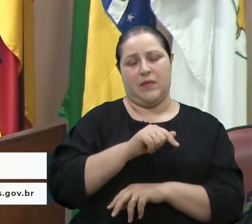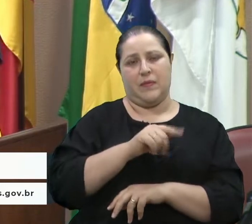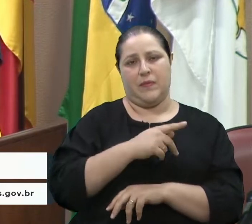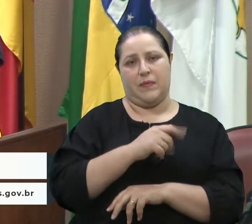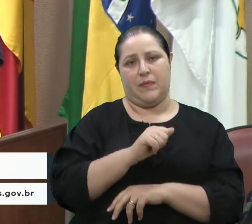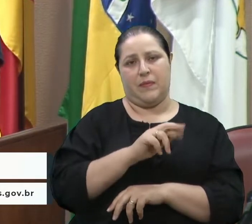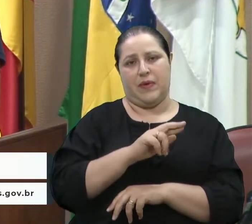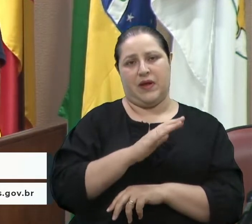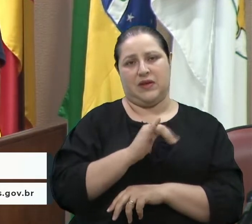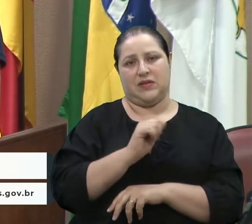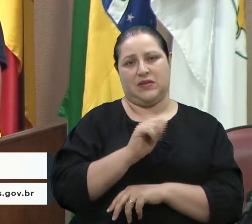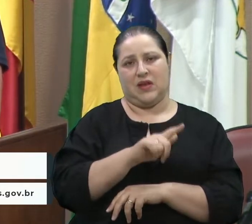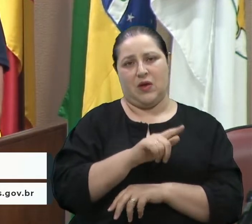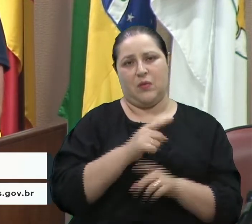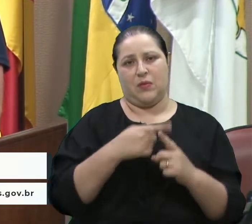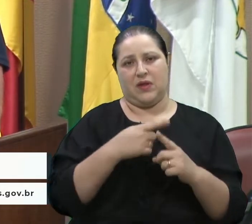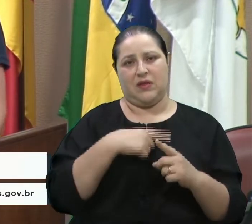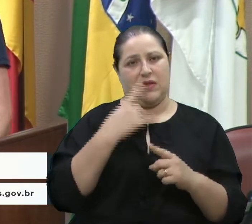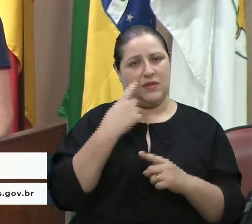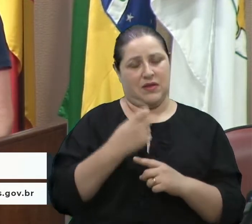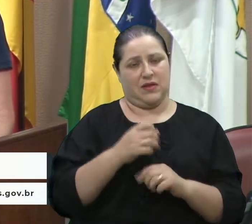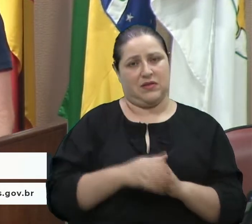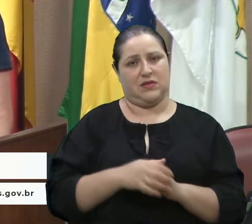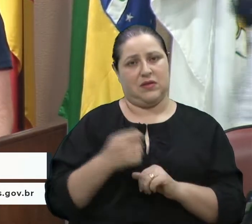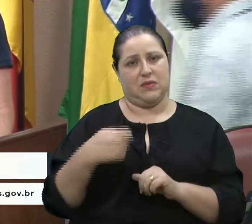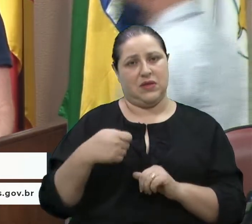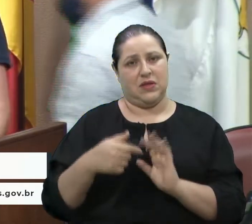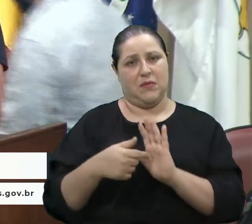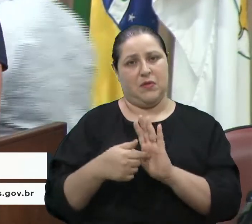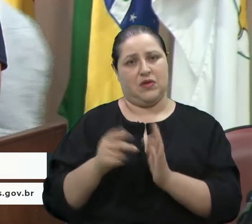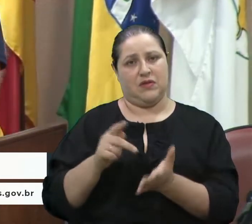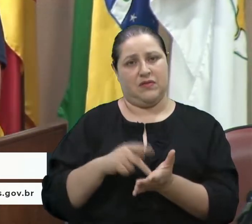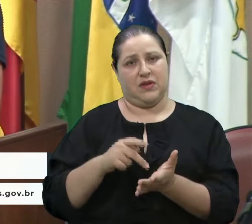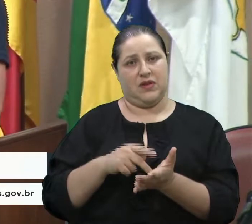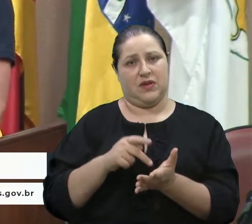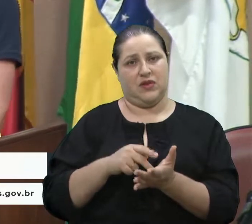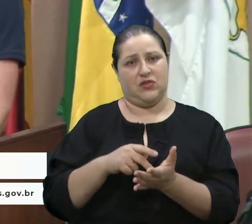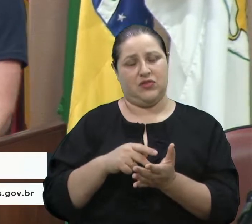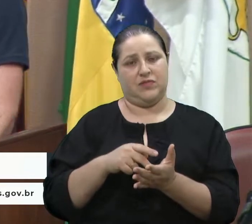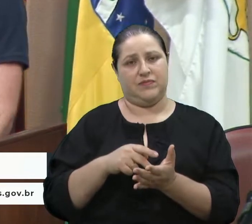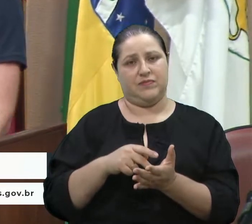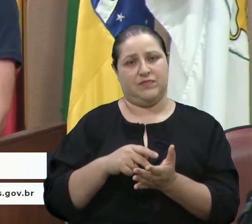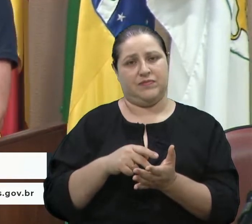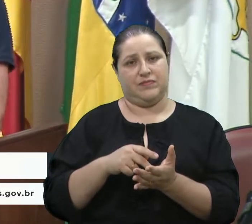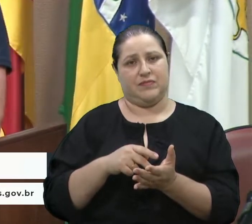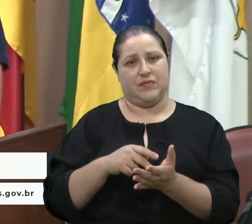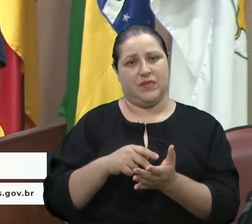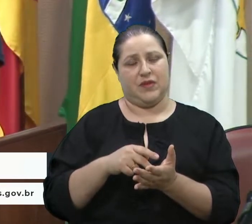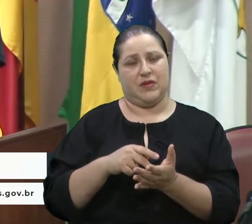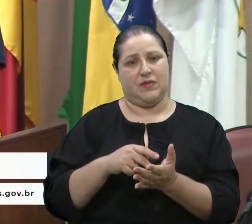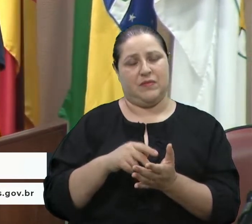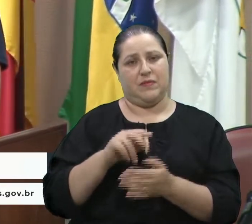restabelecer a verdade, porque é importante que a gente restabeleça a verdade para não tornar bandido como mocinho,